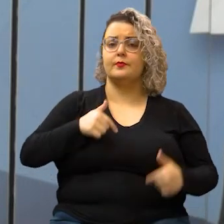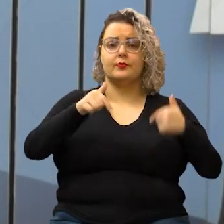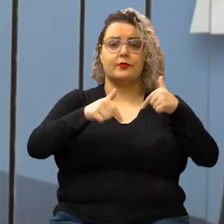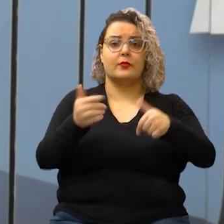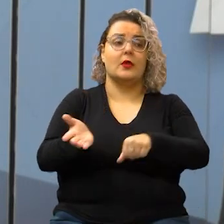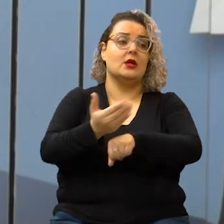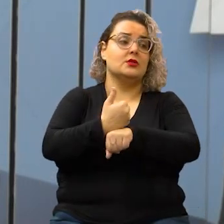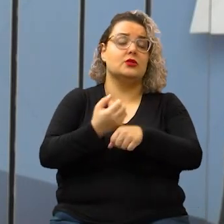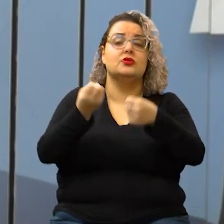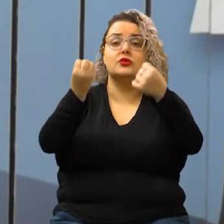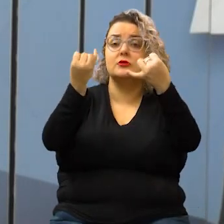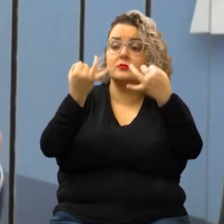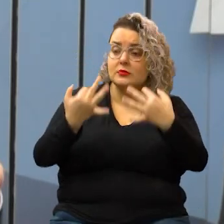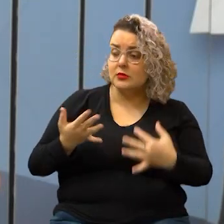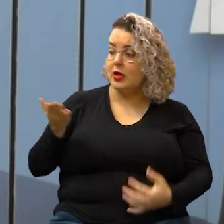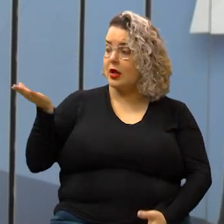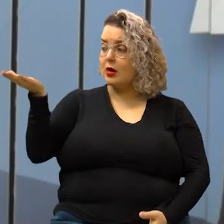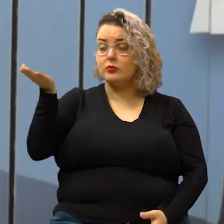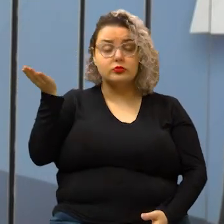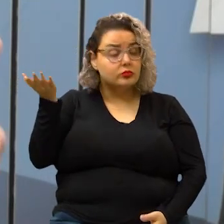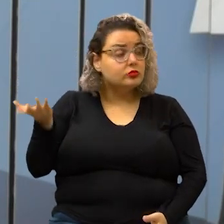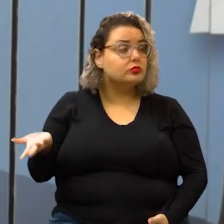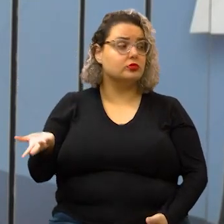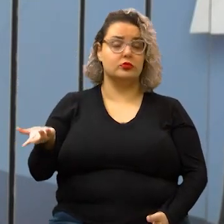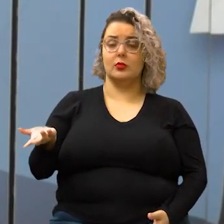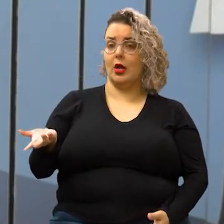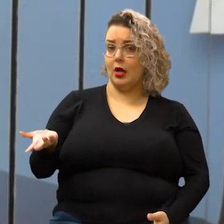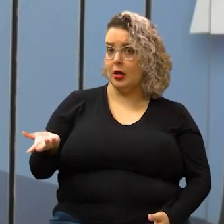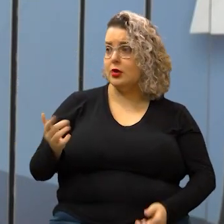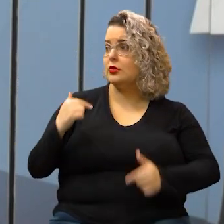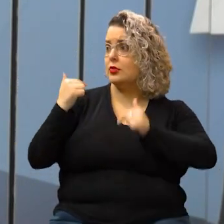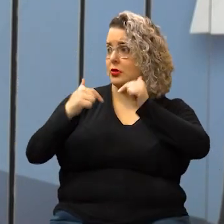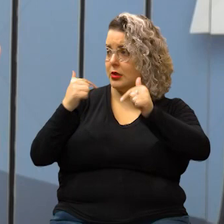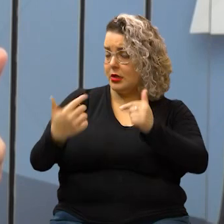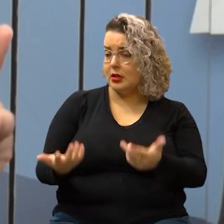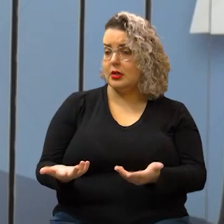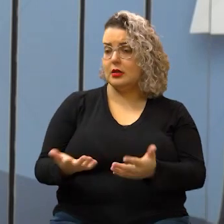prévio de orientação aos garçons que estarão ali trabalhando,